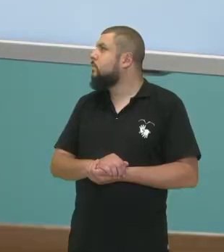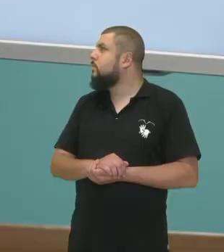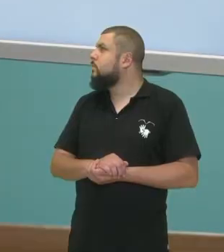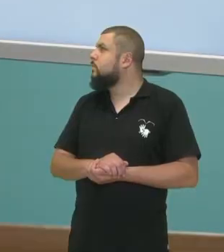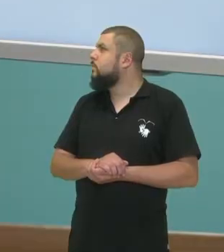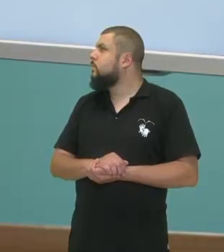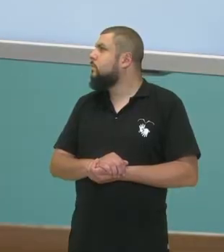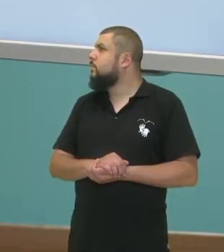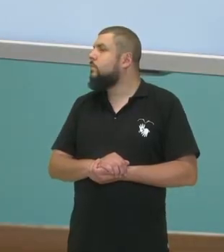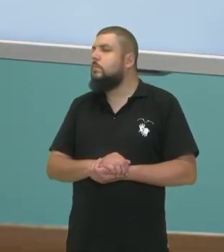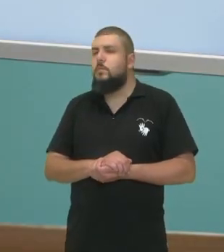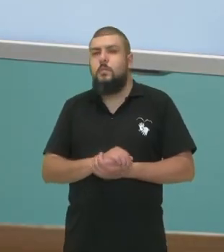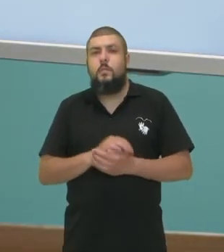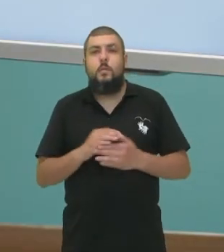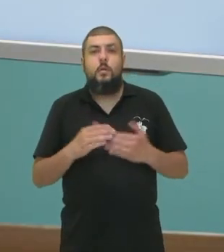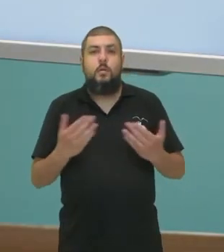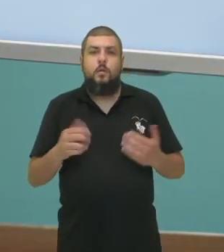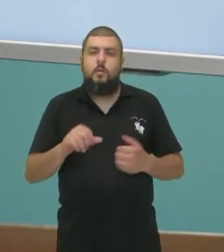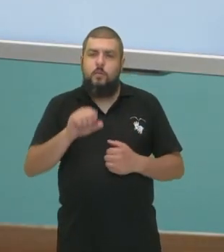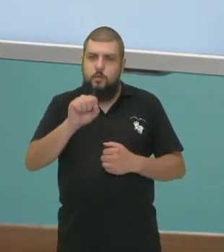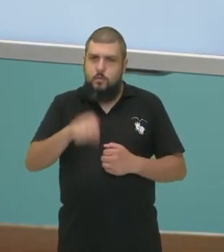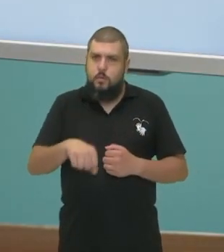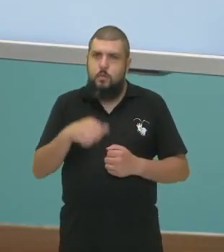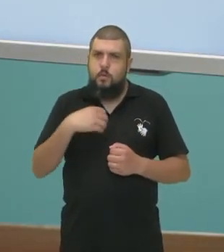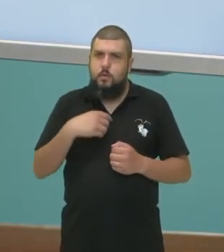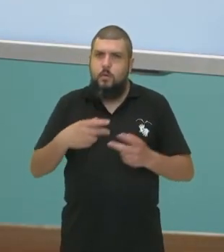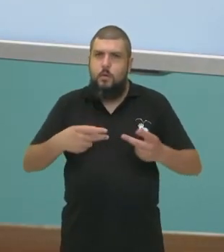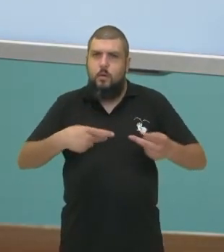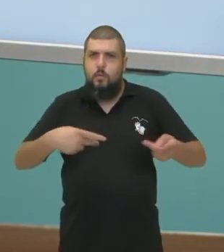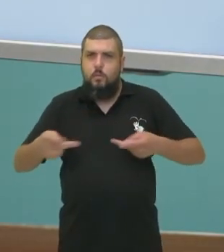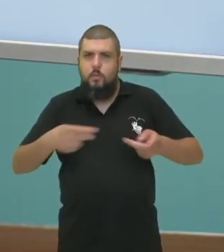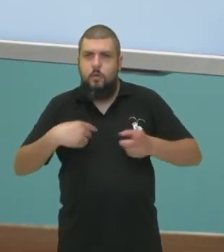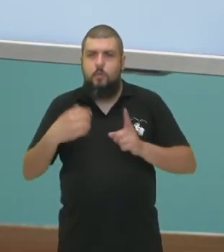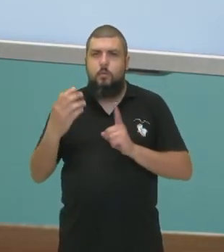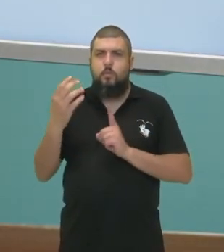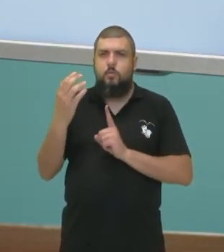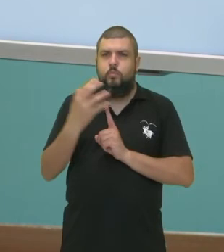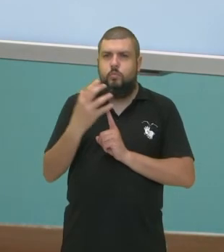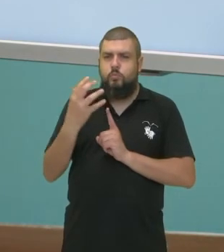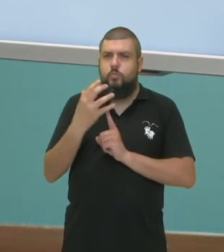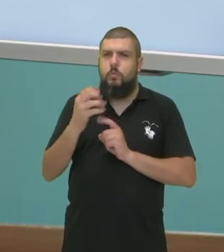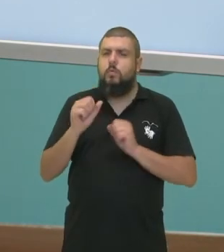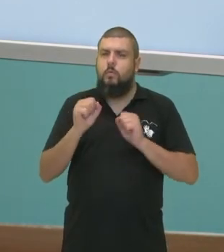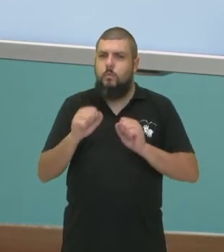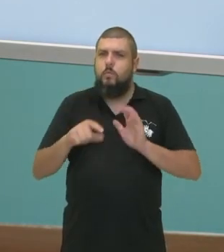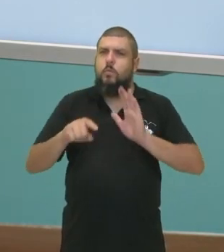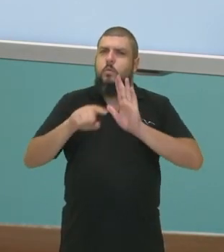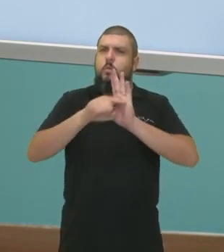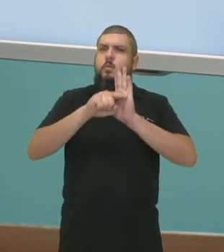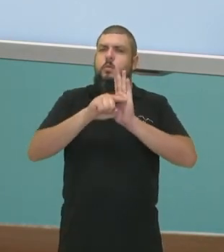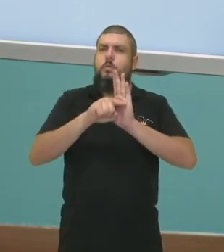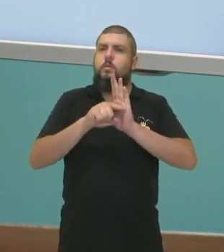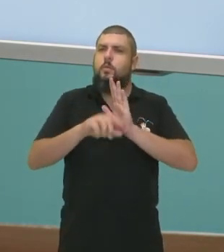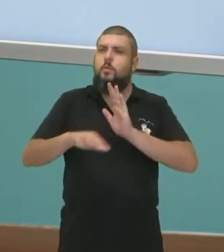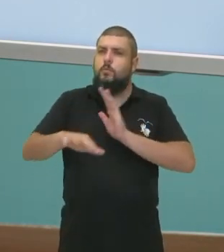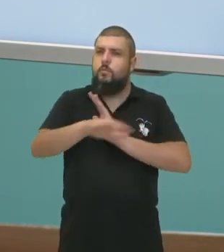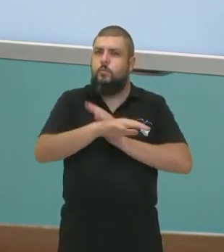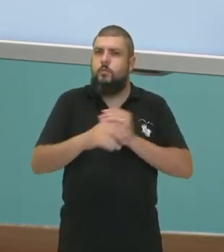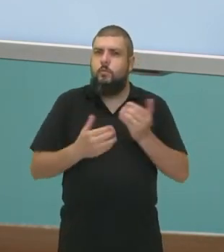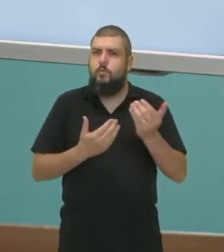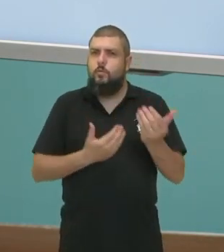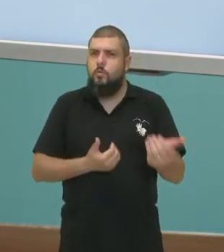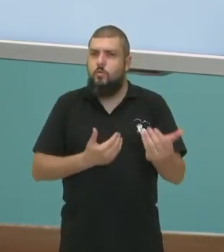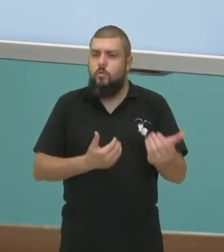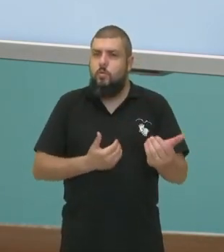emocionais. Então, sim, né, a influência da moda ela pode, de fato, afetar negativamente aos jovens, né? Porque a moda